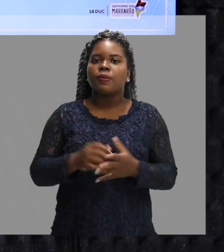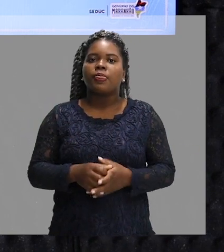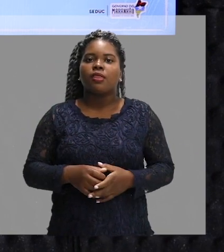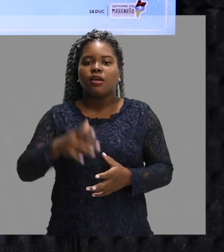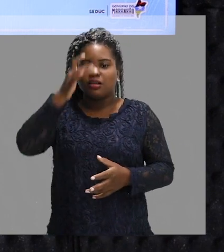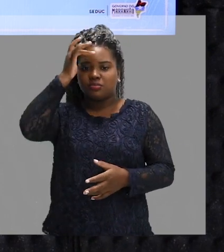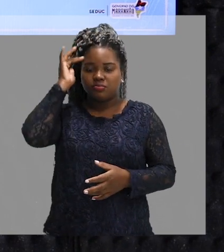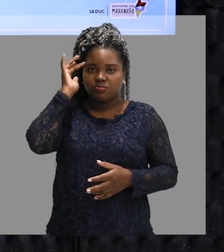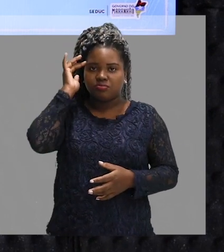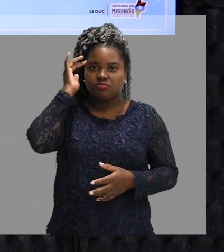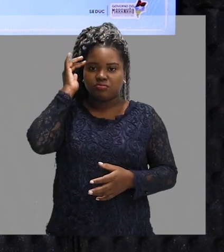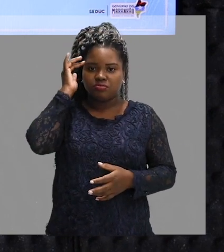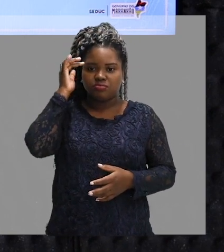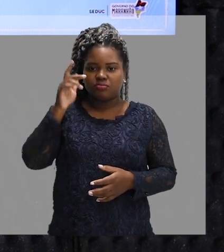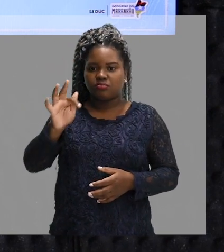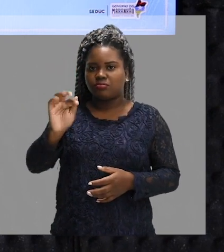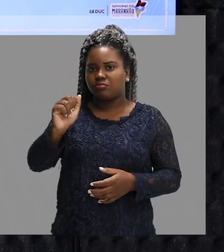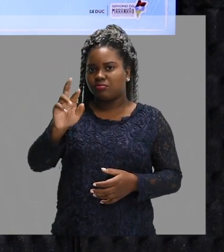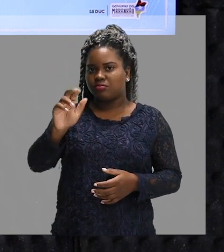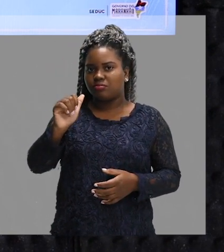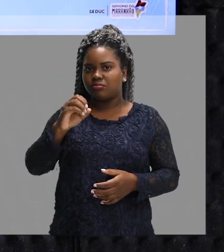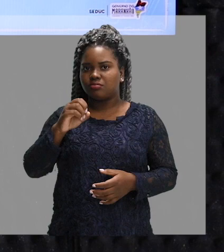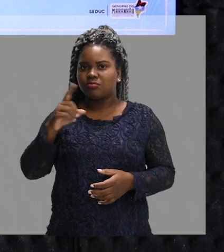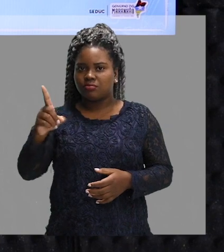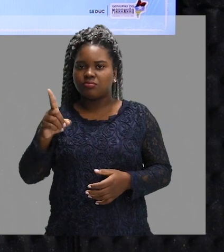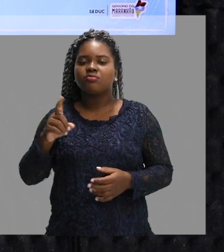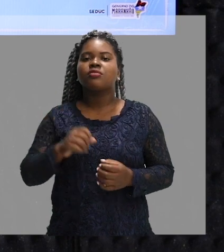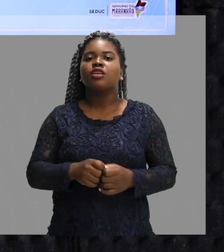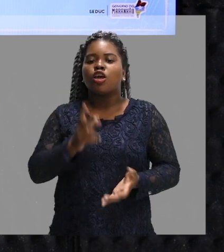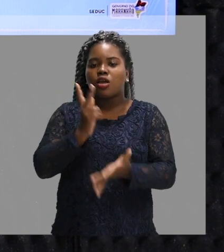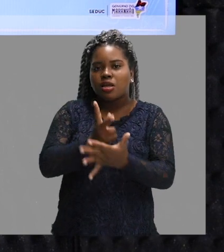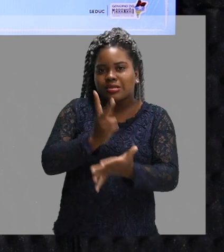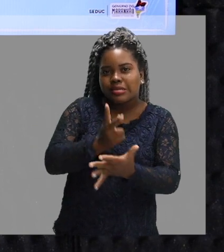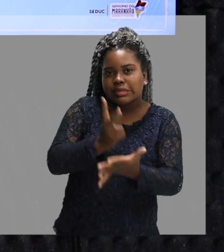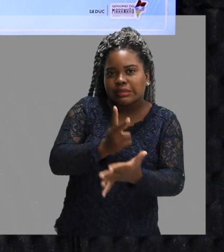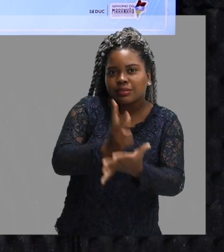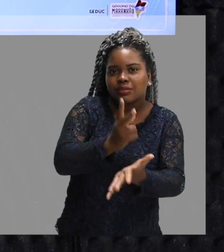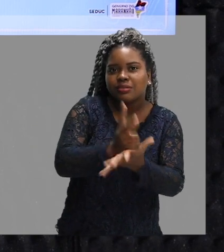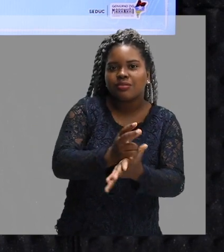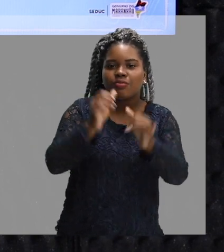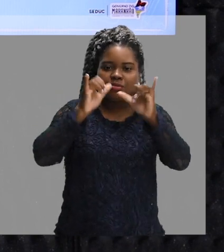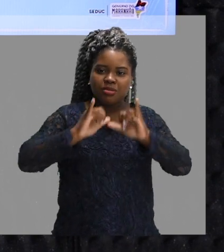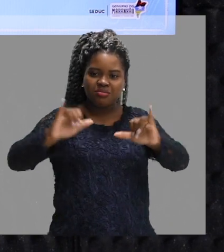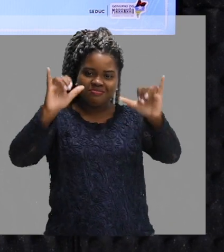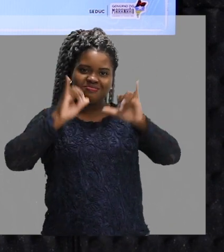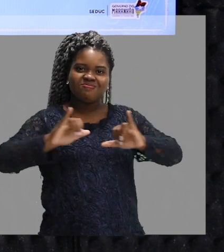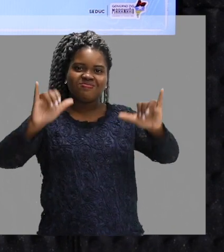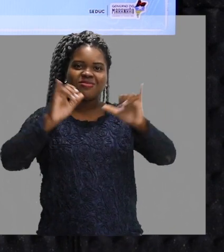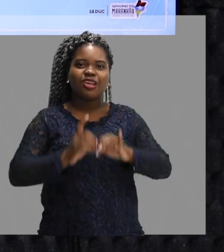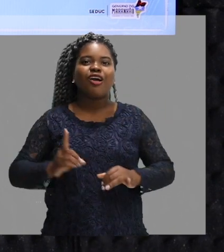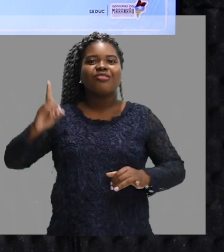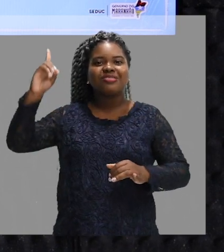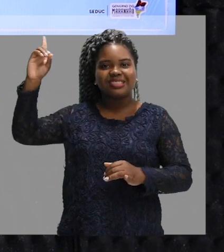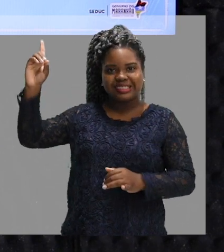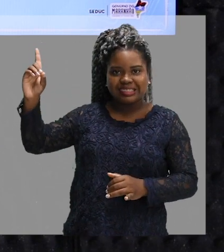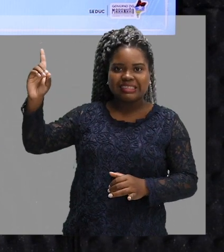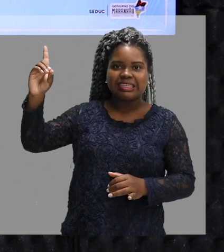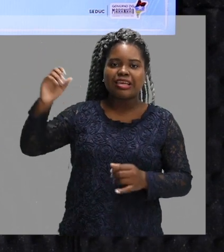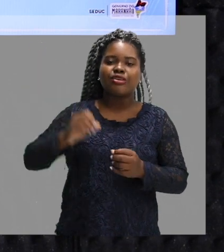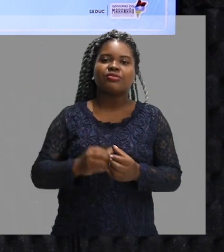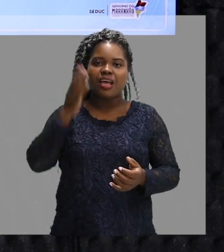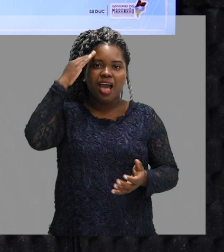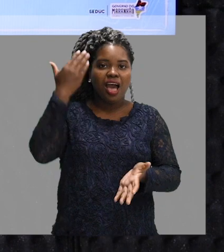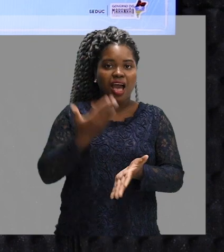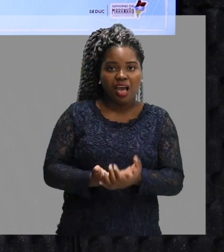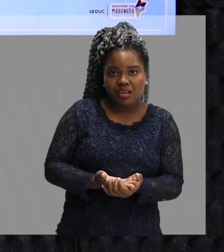gigantesca. Os construtores, os arquitetos, eram os únicos, ou foram os únicos, que foram reverenciados na história com os próprios nomes. Por